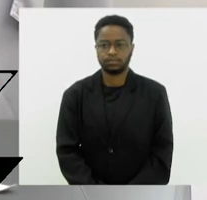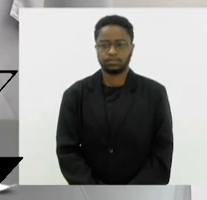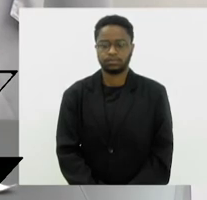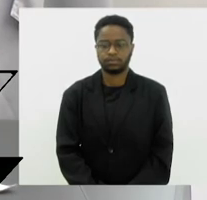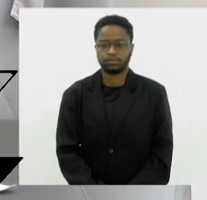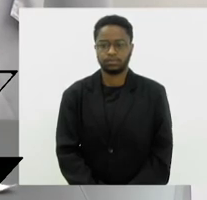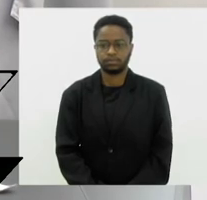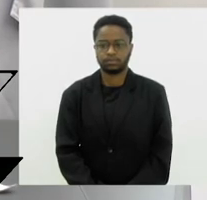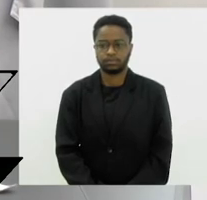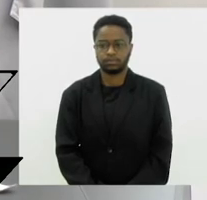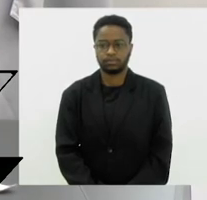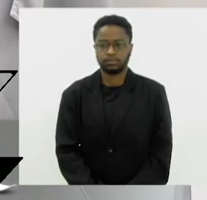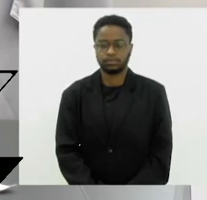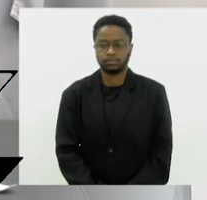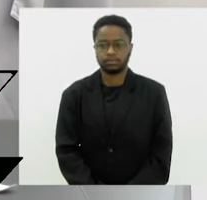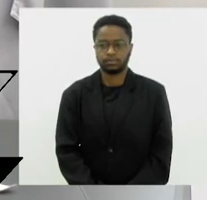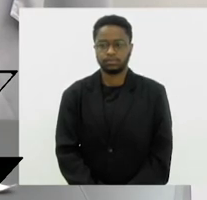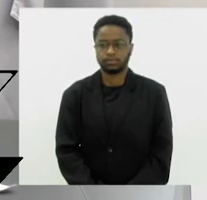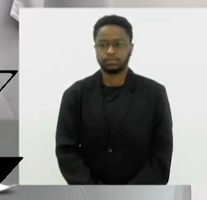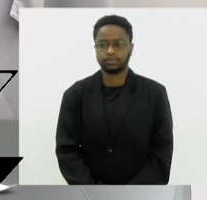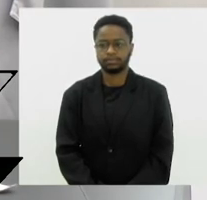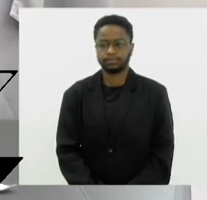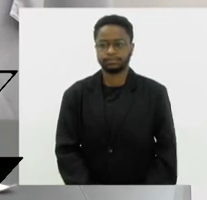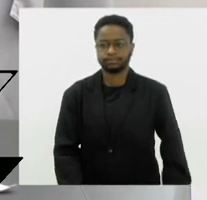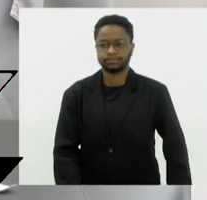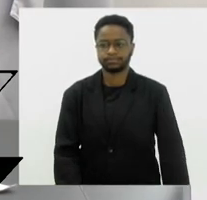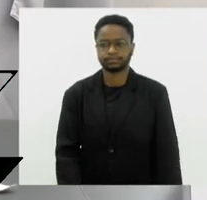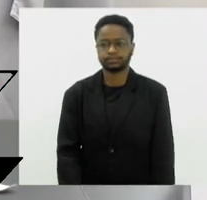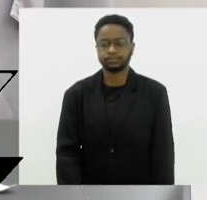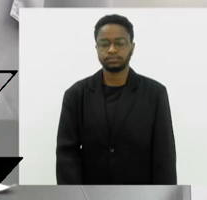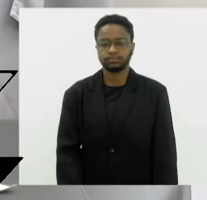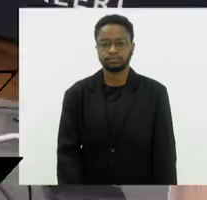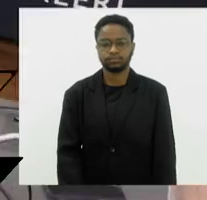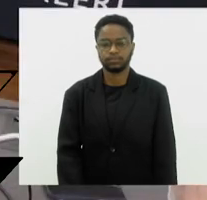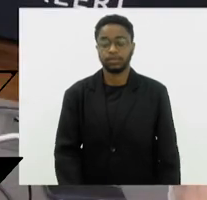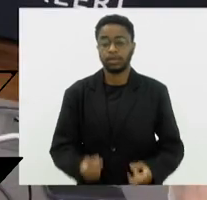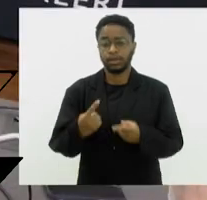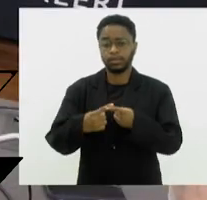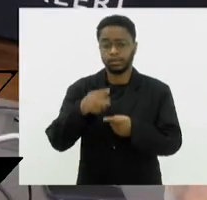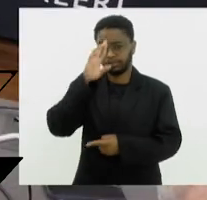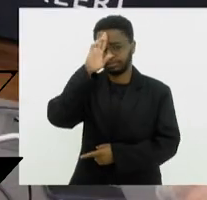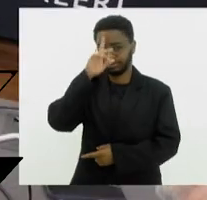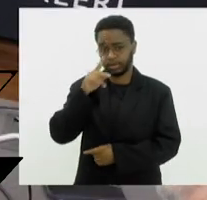O 15 retirou de pauta. Ah, porque na verdade houve